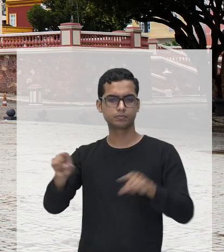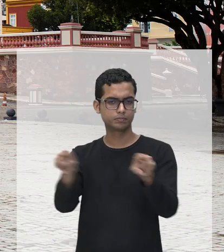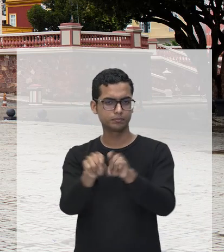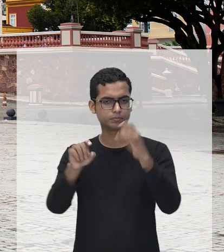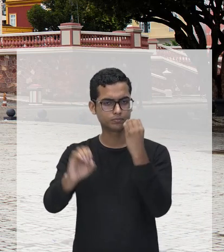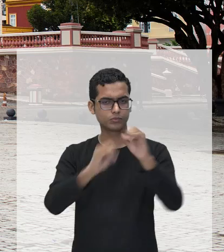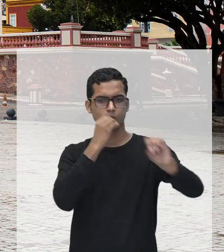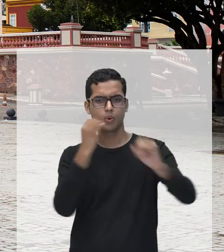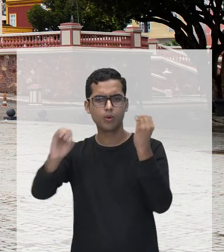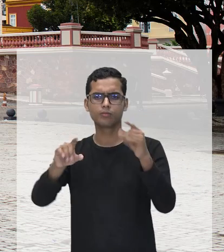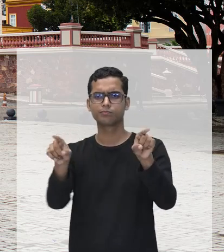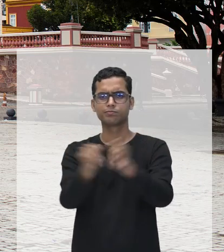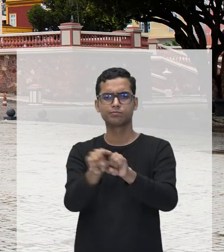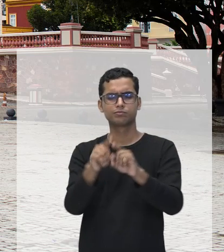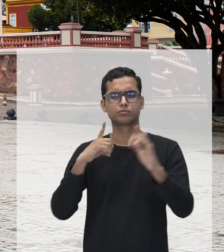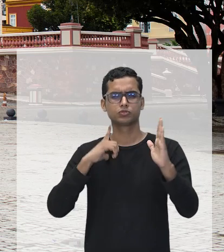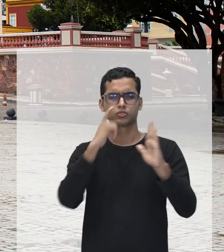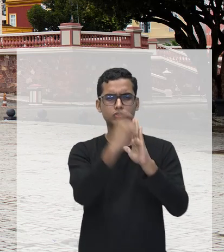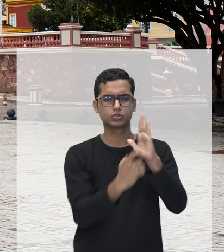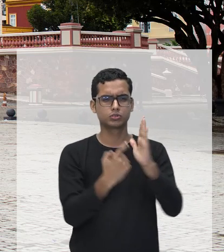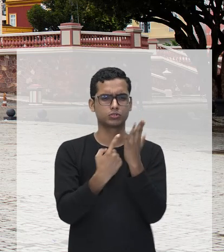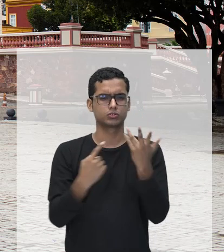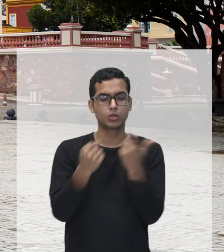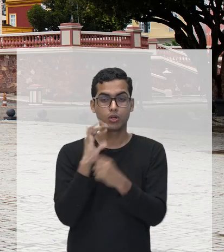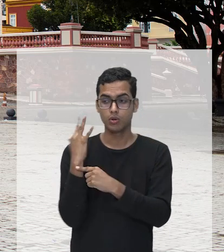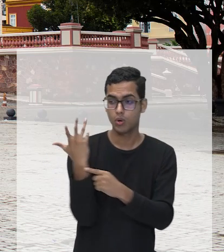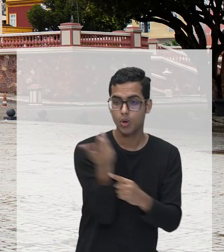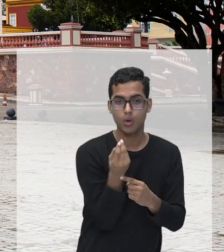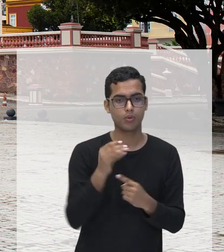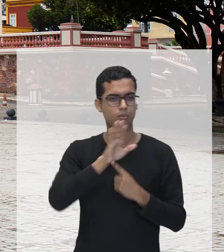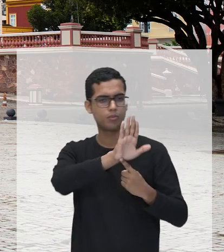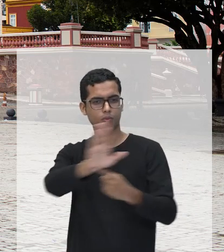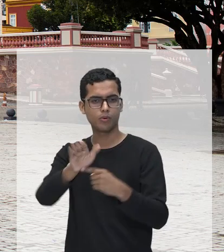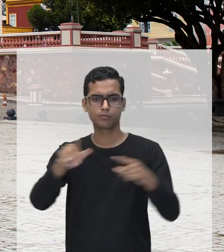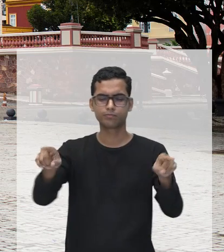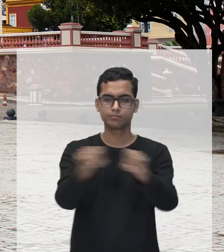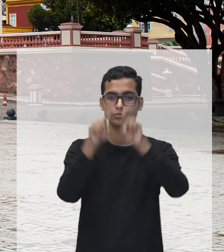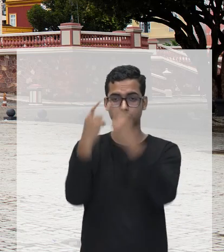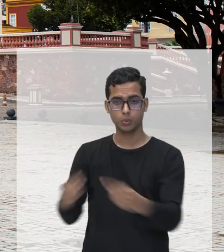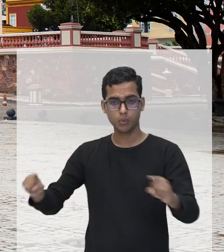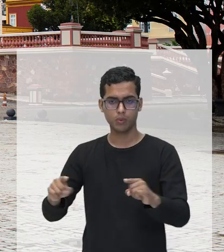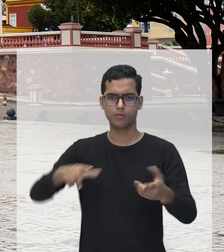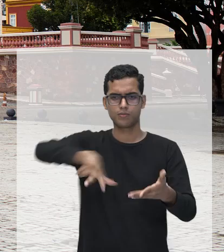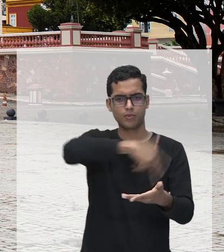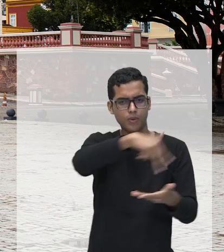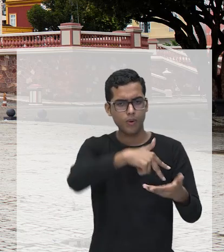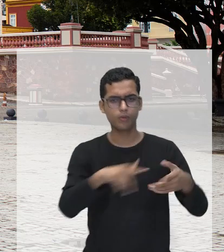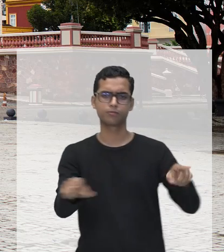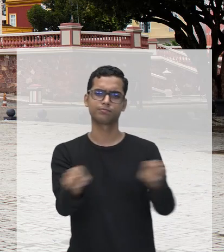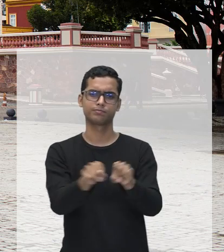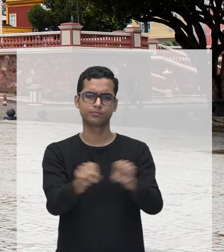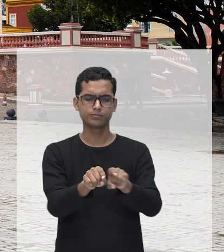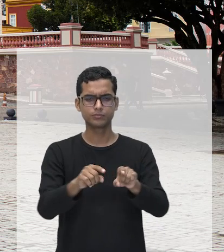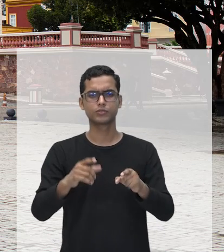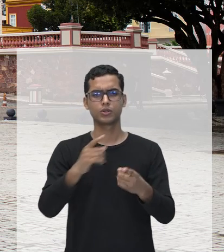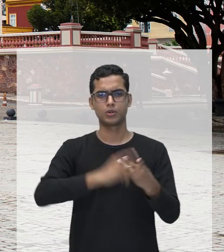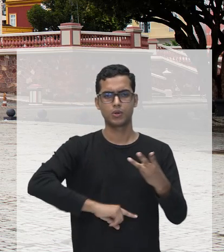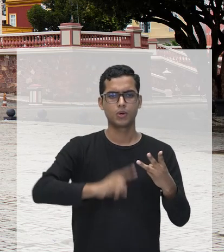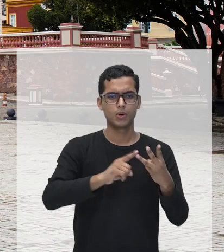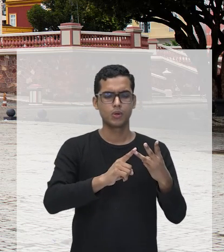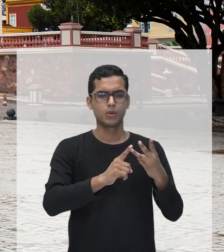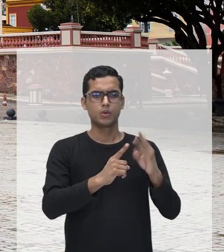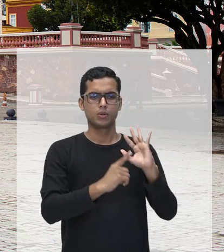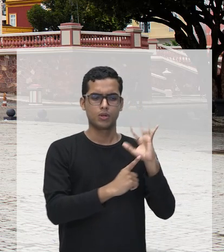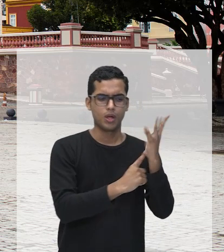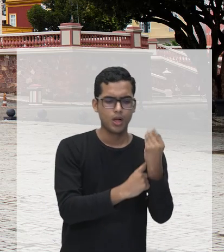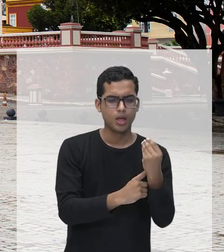através também do grafite, em todas as manifestações artísticas, tanto na música, na dança, nas artes